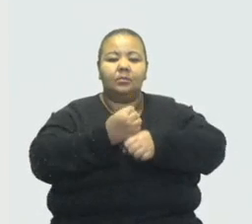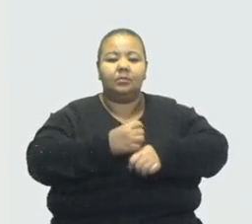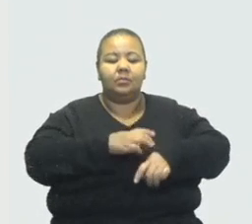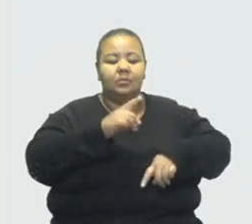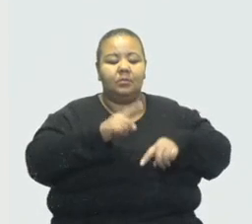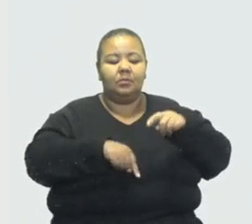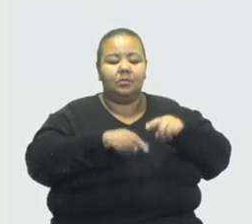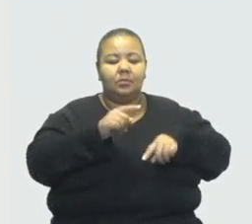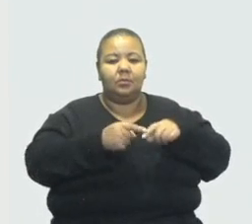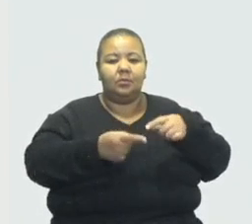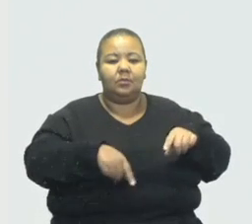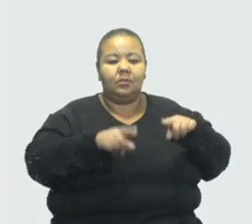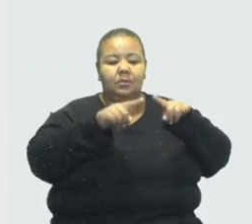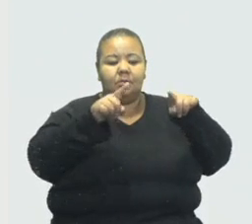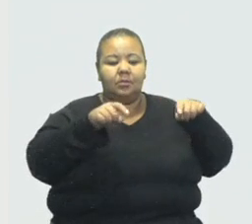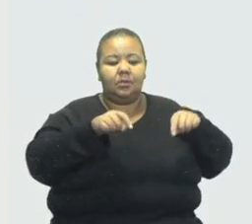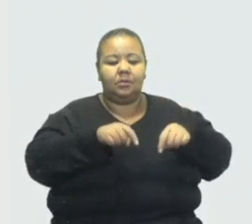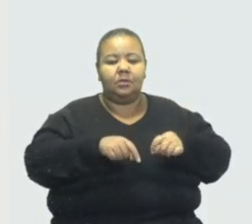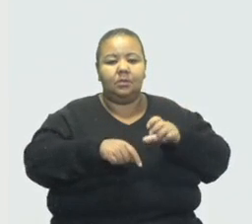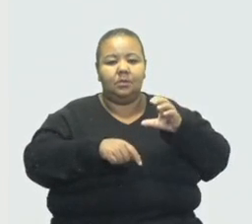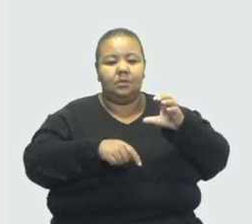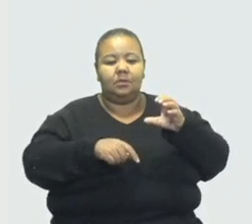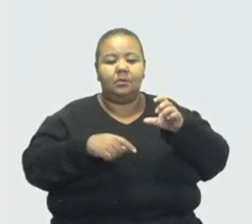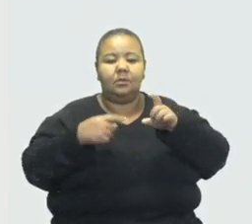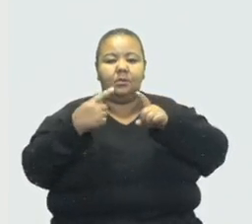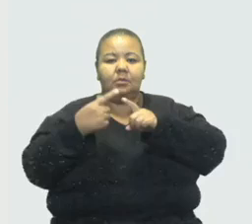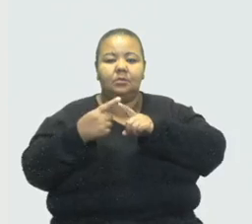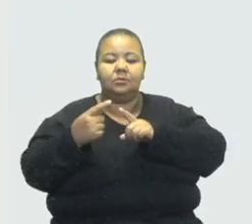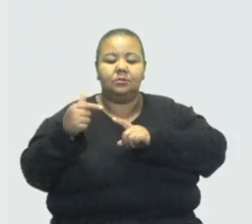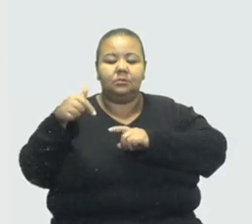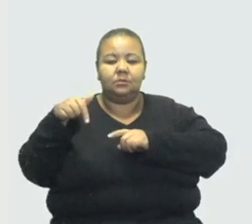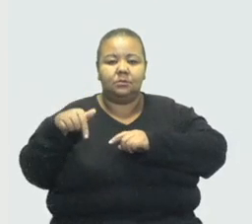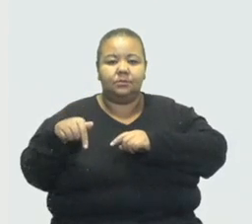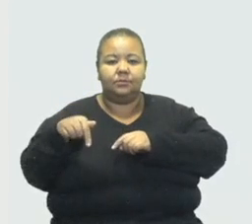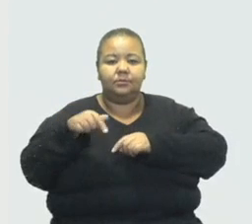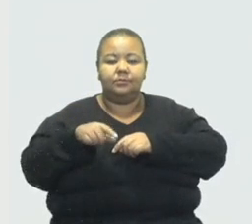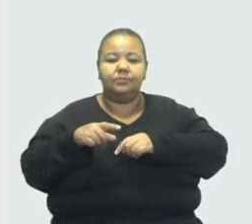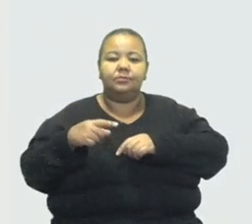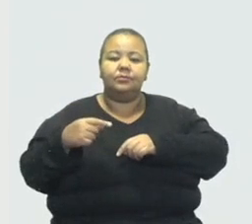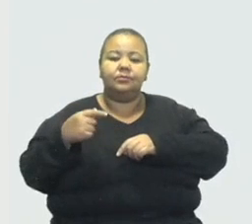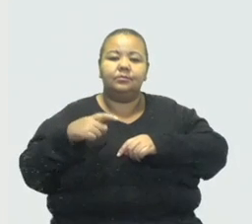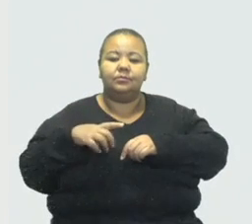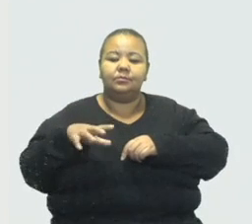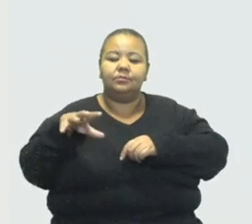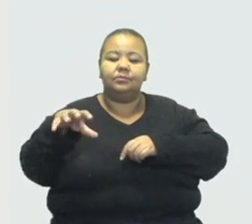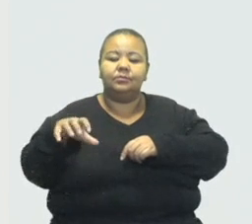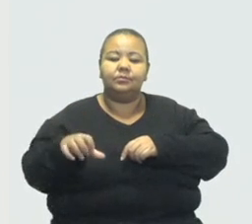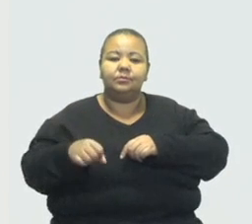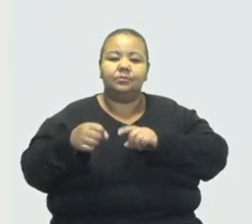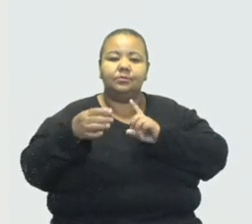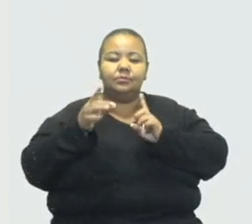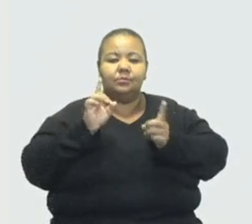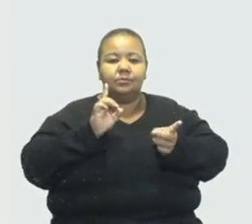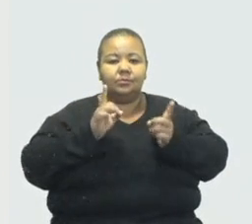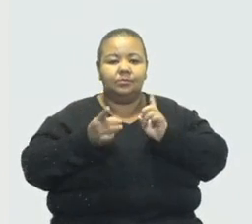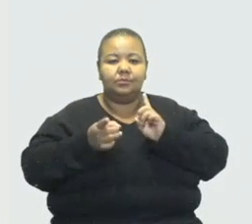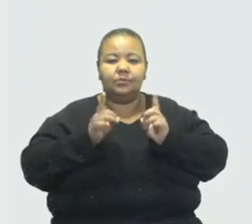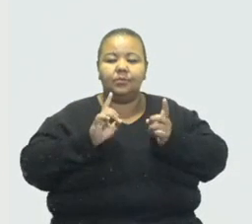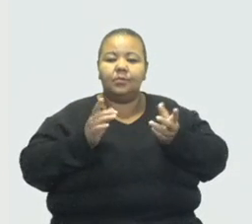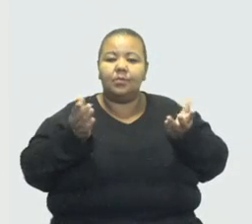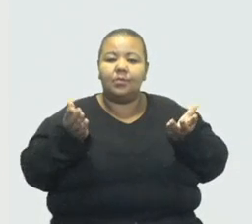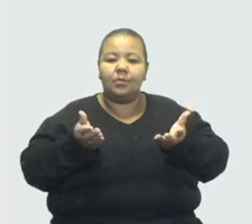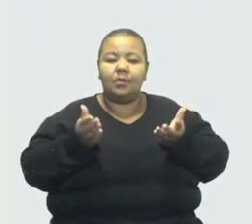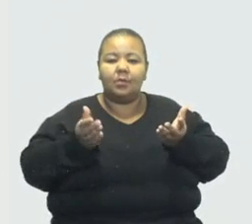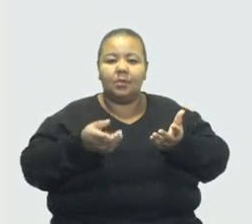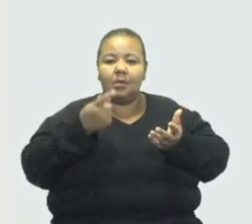matriz C com a matriz Q. Então, nós pegamos os dados e agora